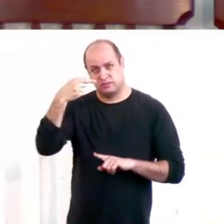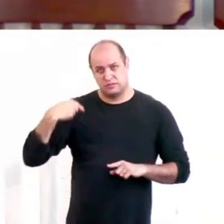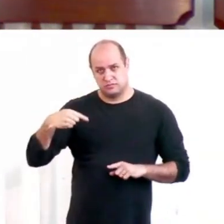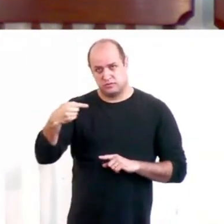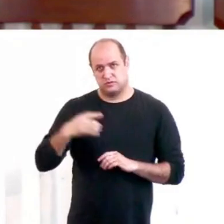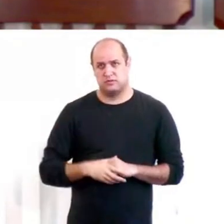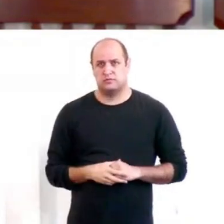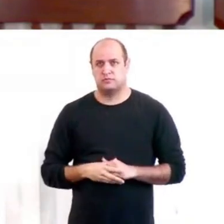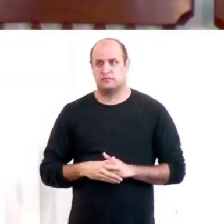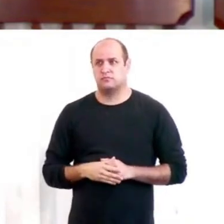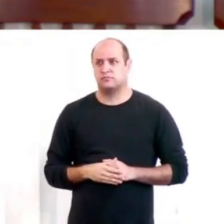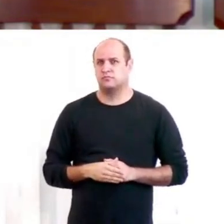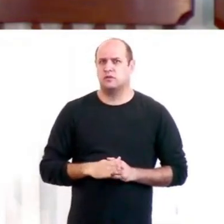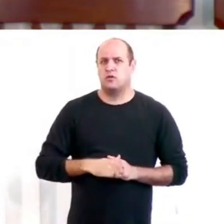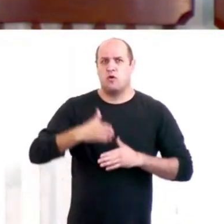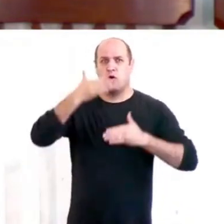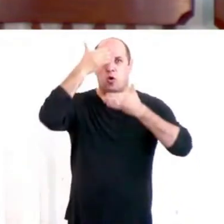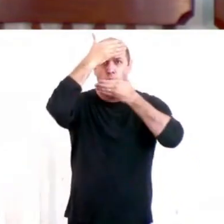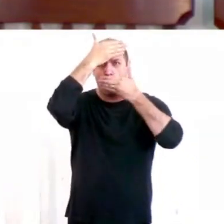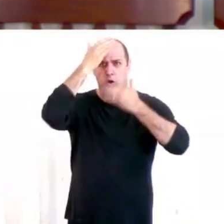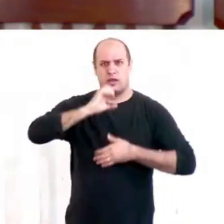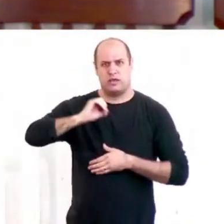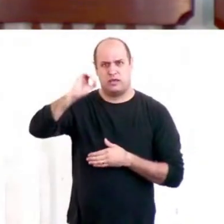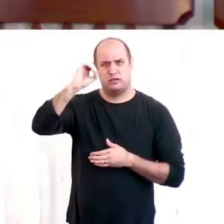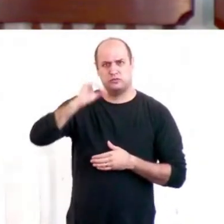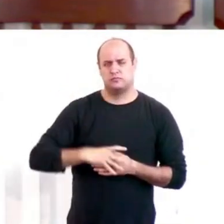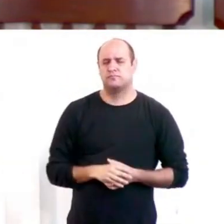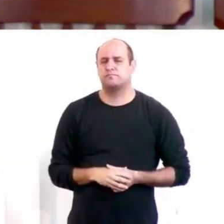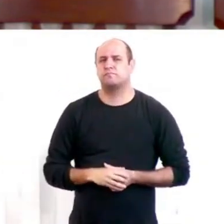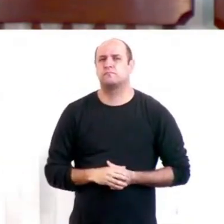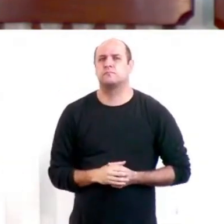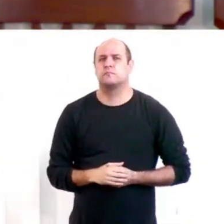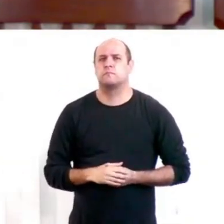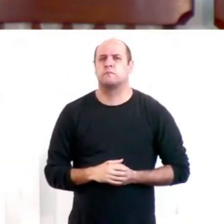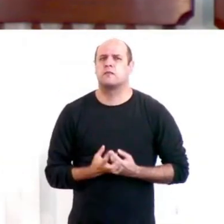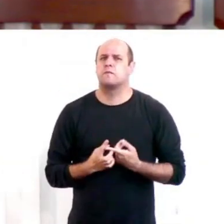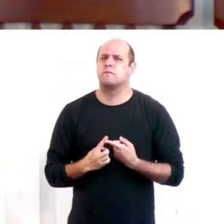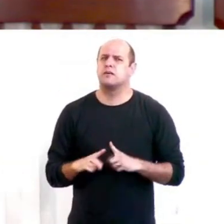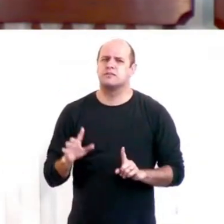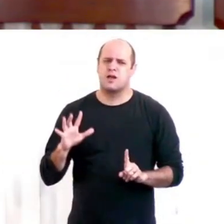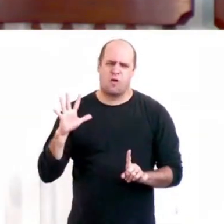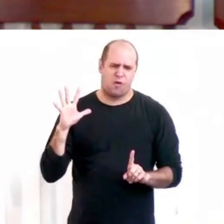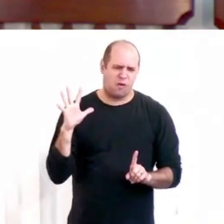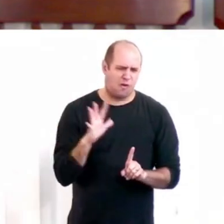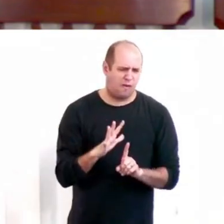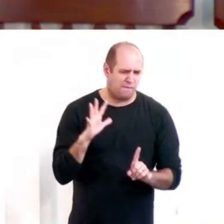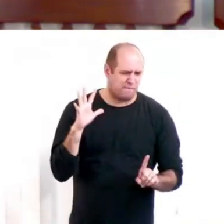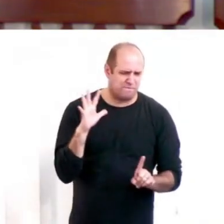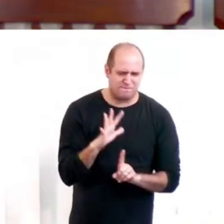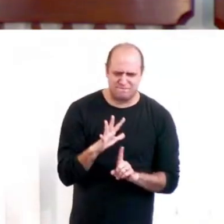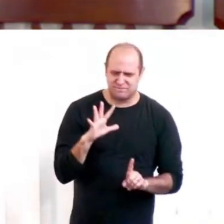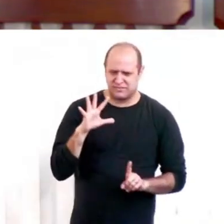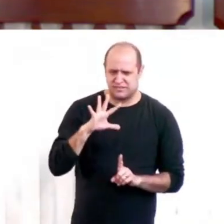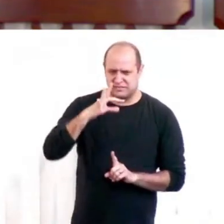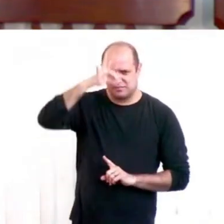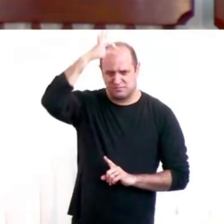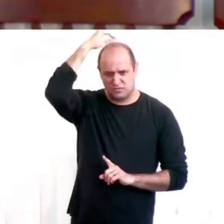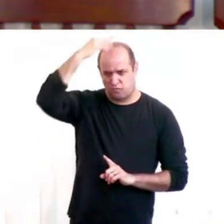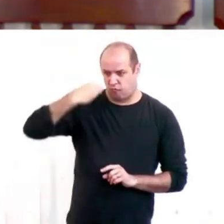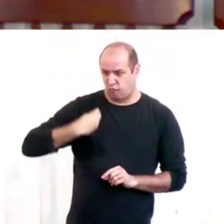do Oriente Médio, mas a opressão espiritual na vida dos